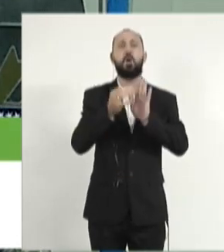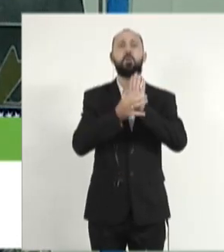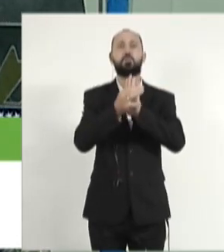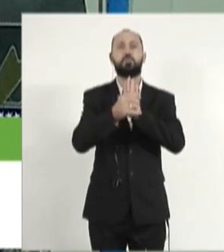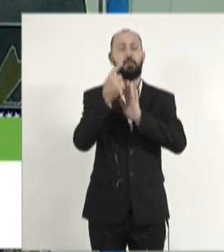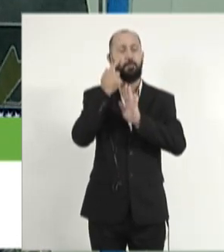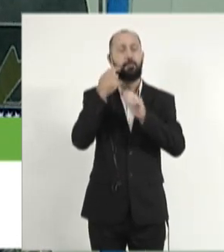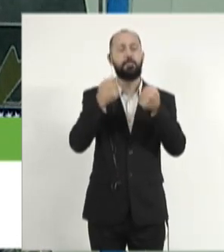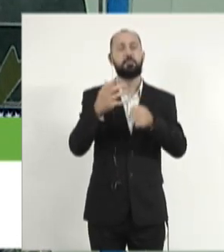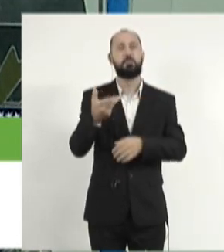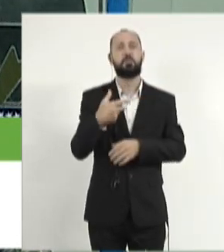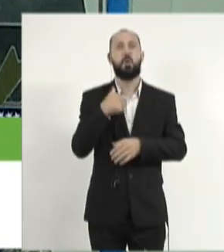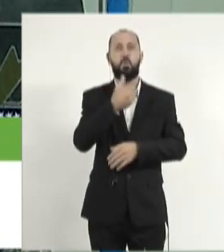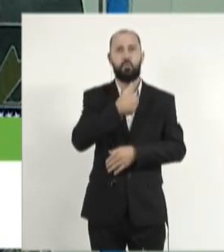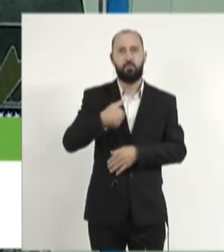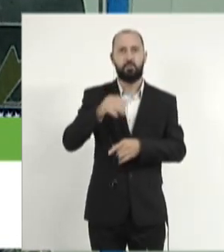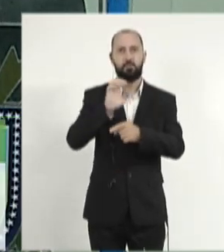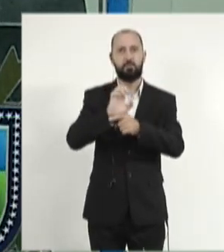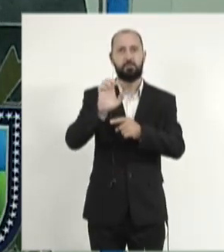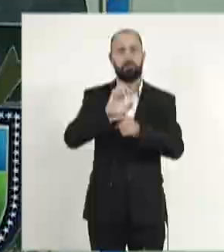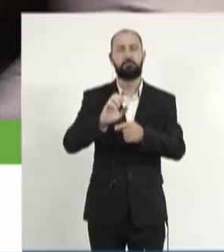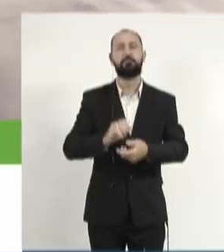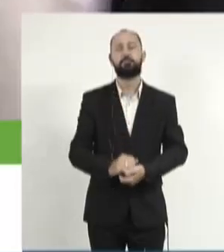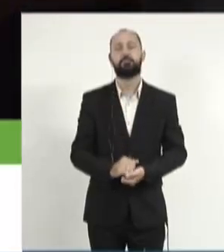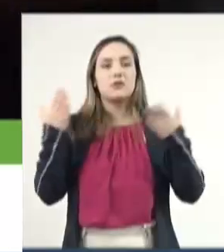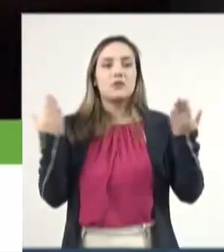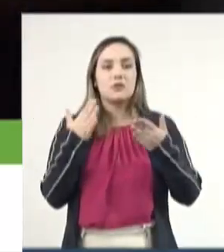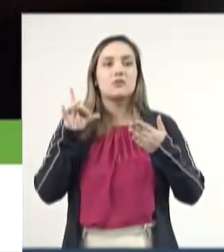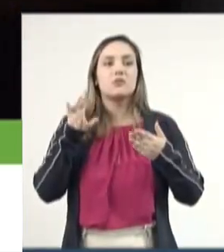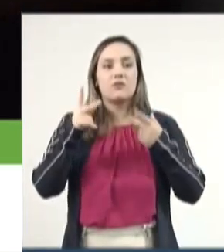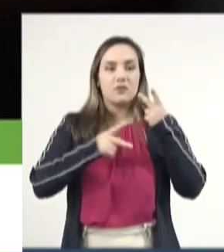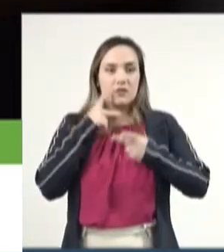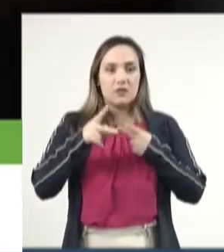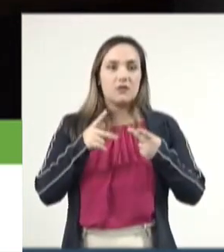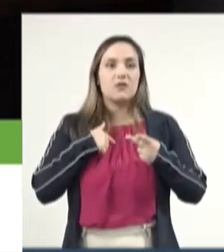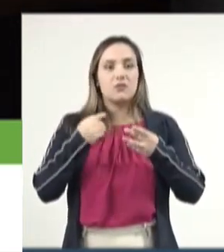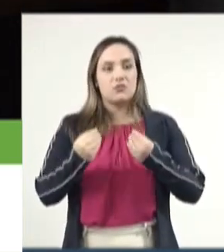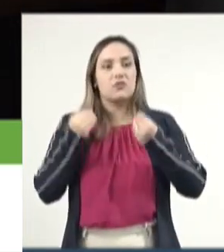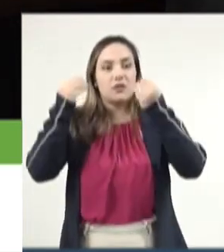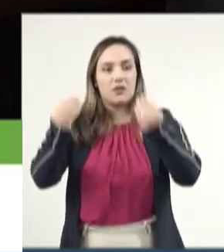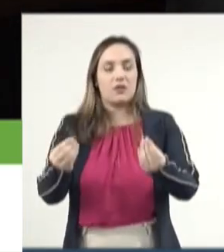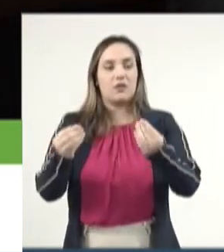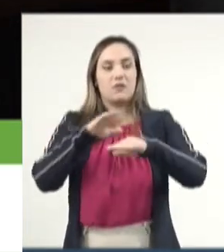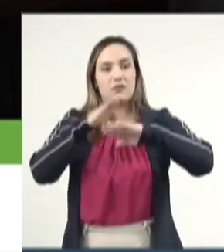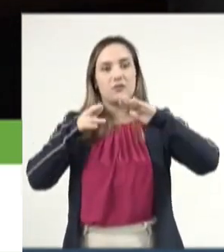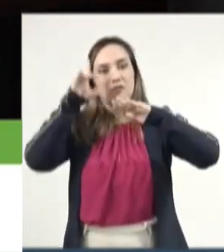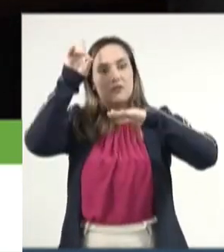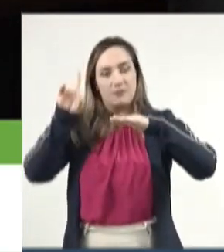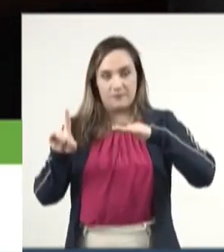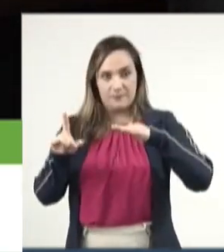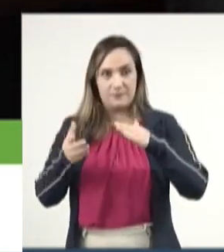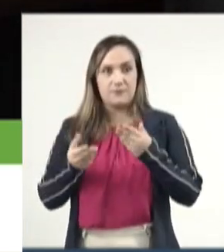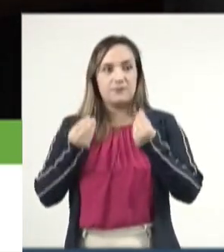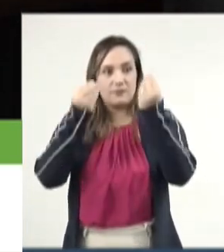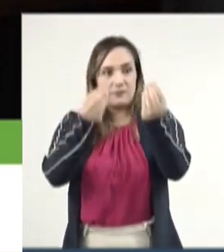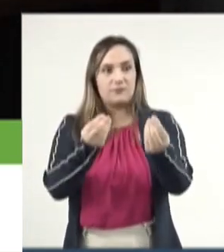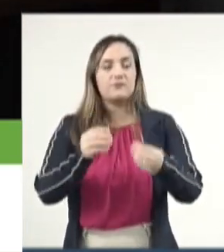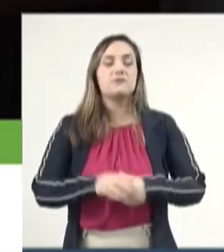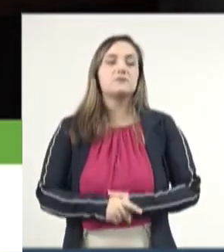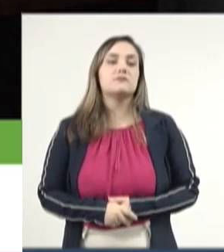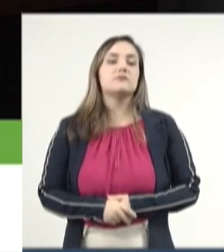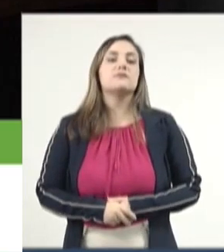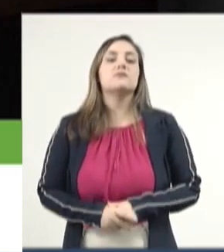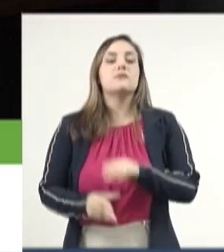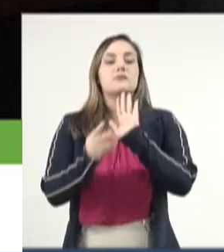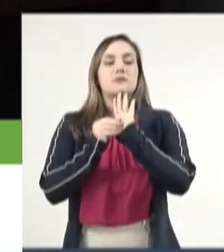pedindo providências ao governo do estado. Eu deixei sobre a mesa da mesa diretora